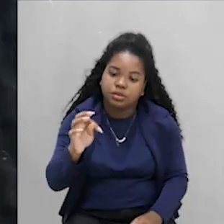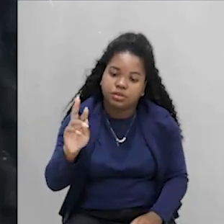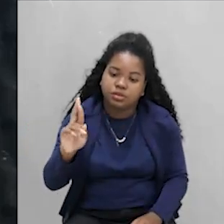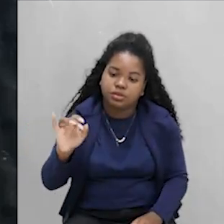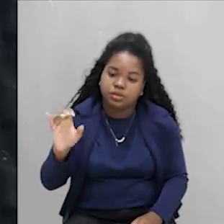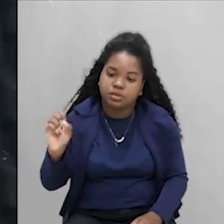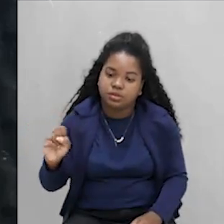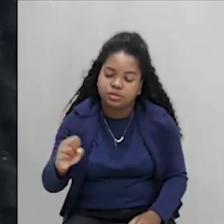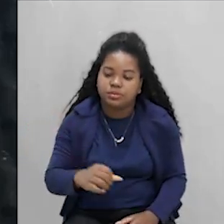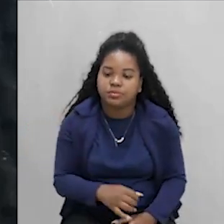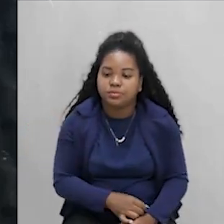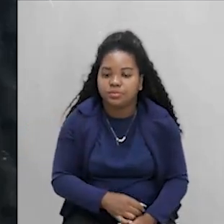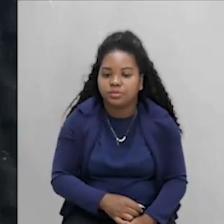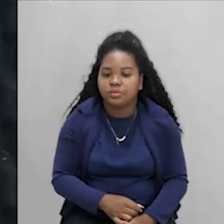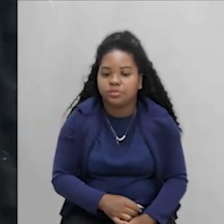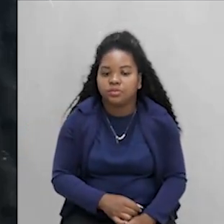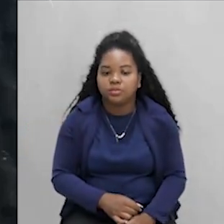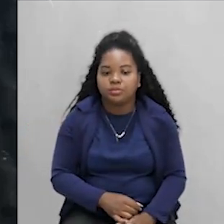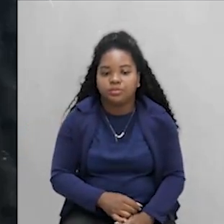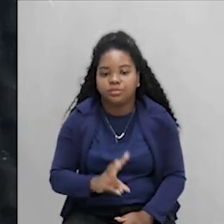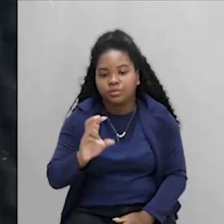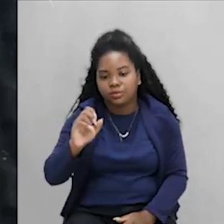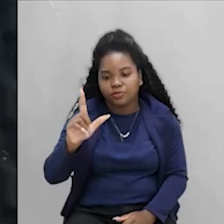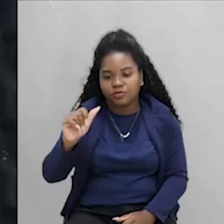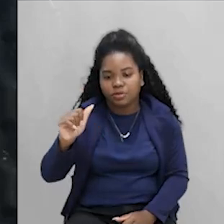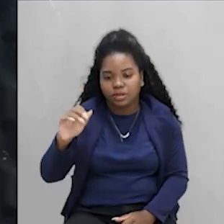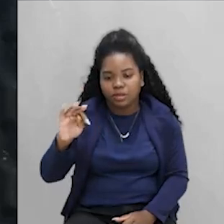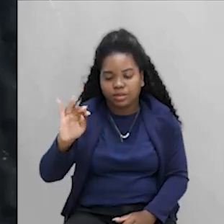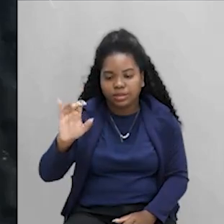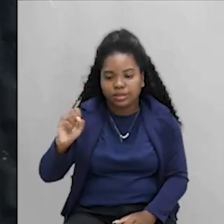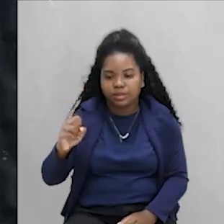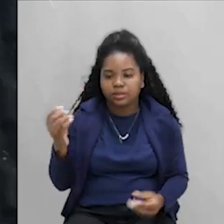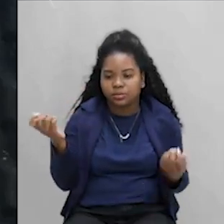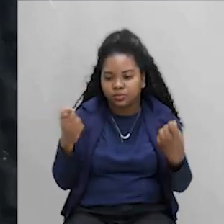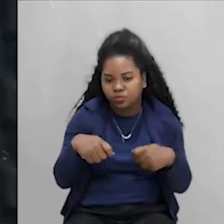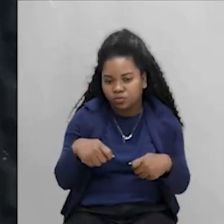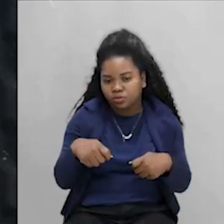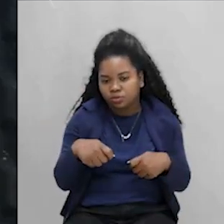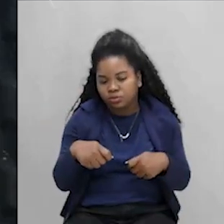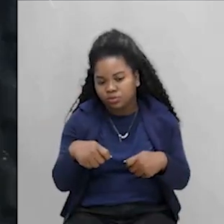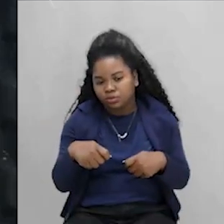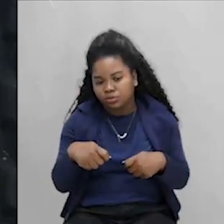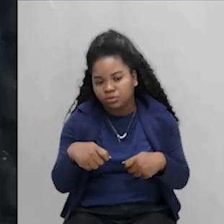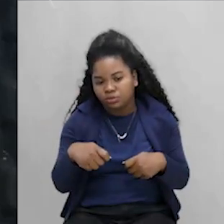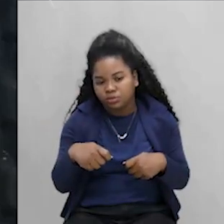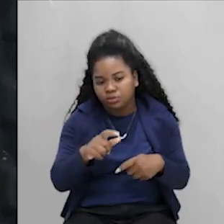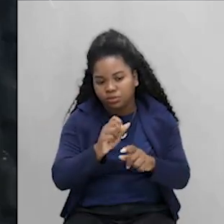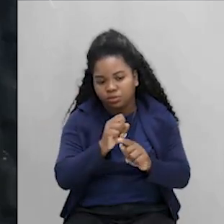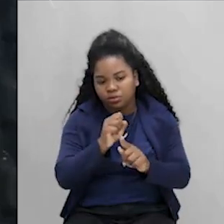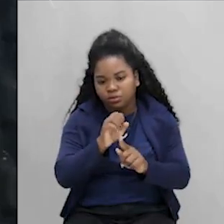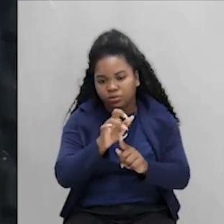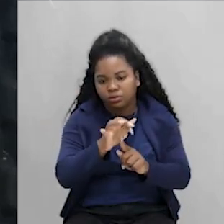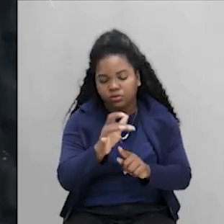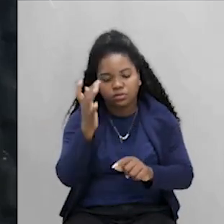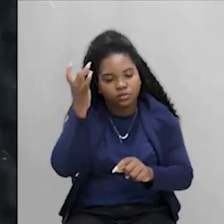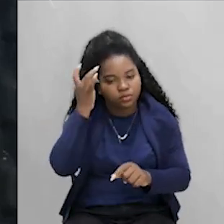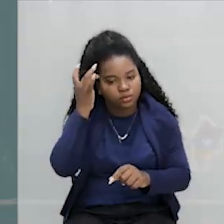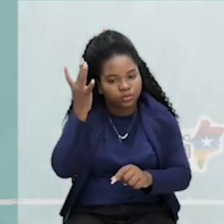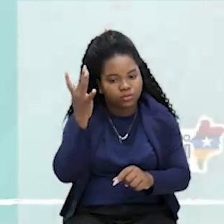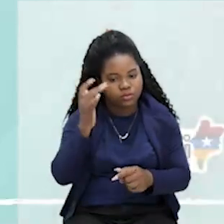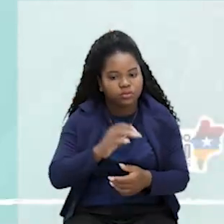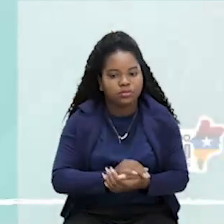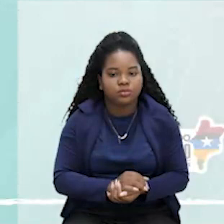os ésteres Eles são muito voláteis né então eles conseguem passar para o estado gasoso com muita facilidade